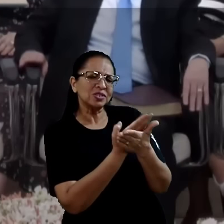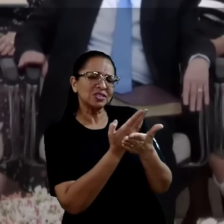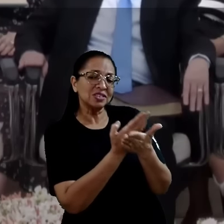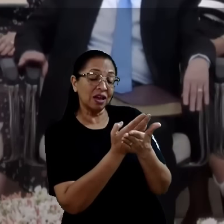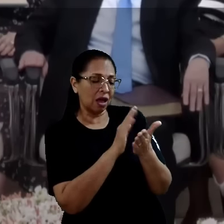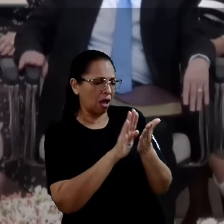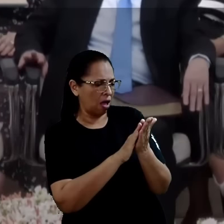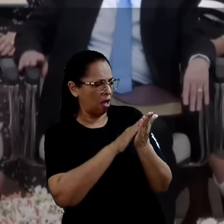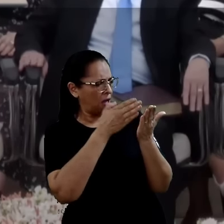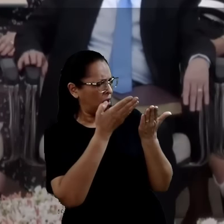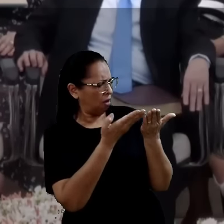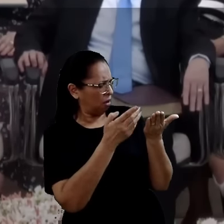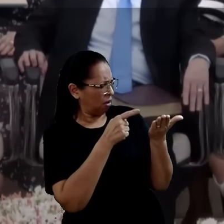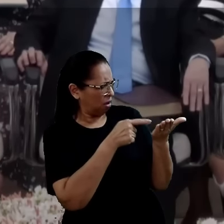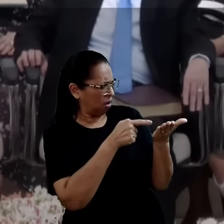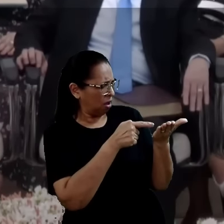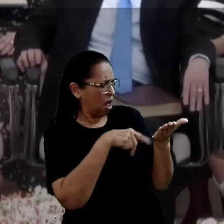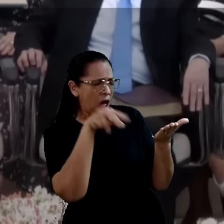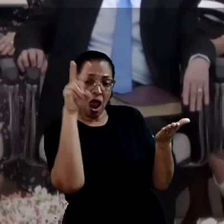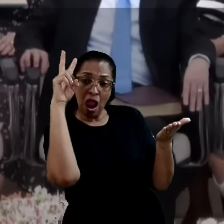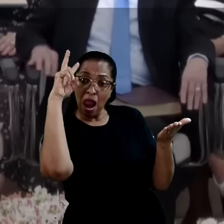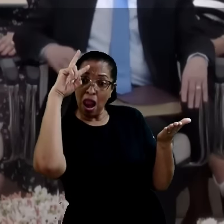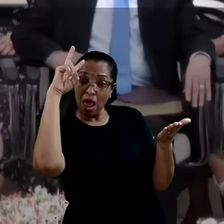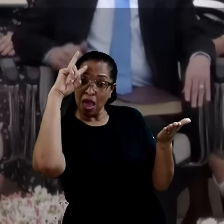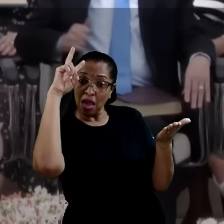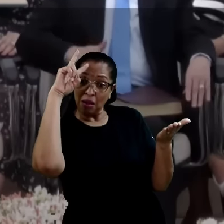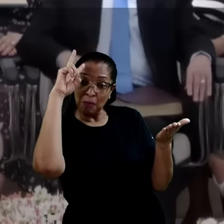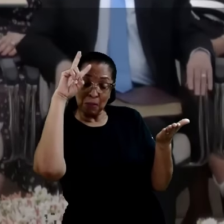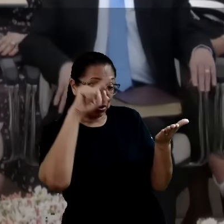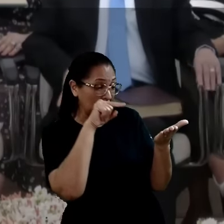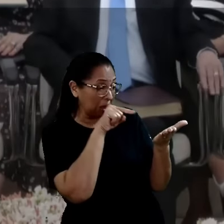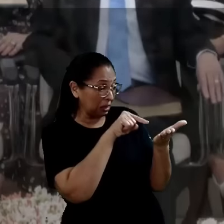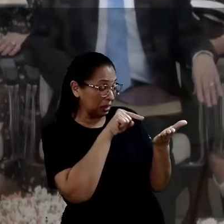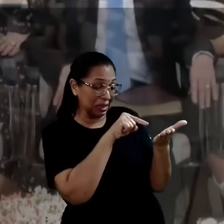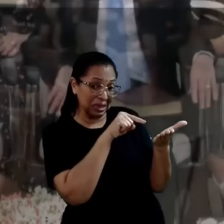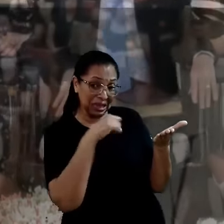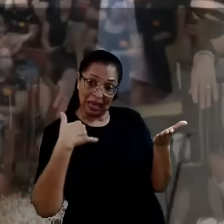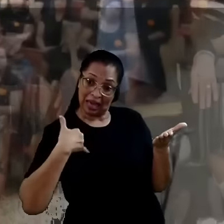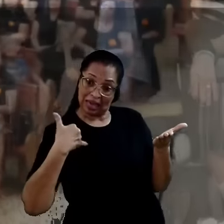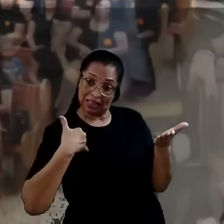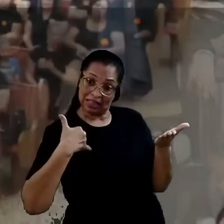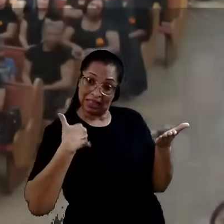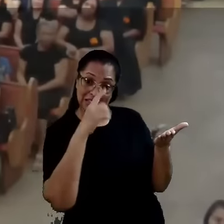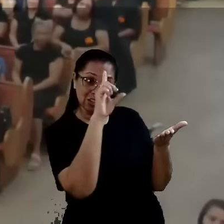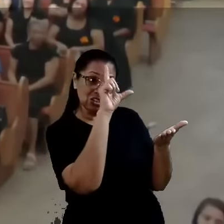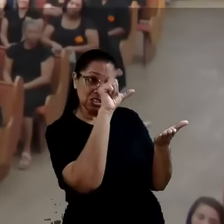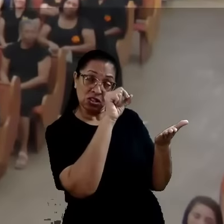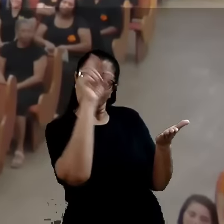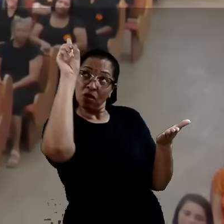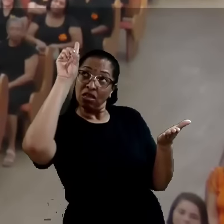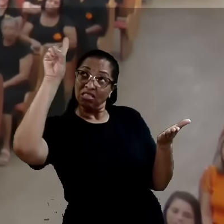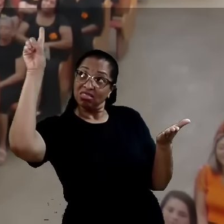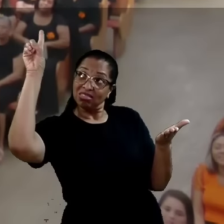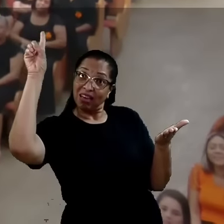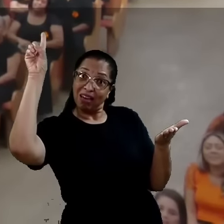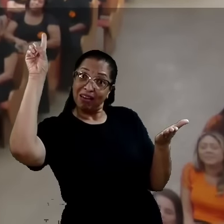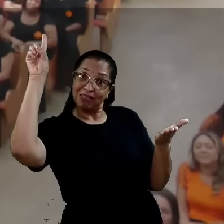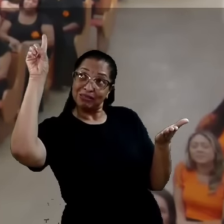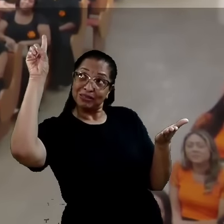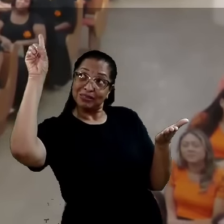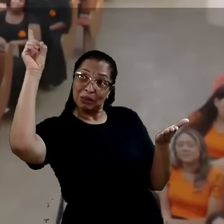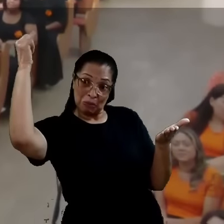20 anos quando Deus me fez essa promessa S que eu tava esperando um varão Deus